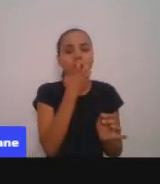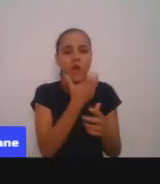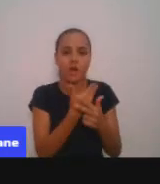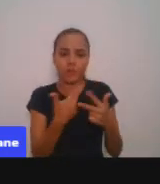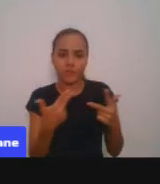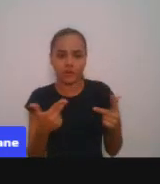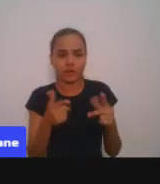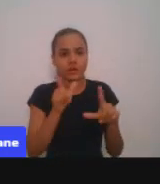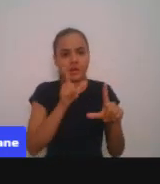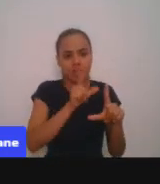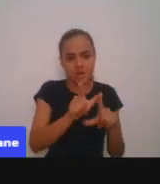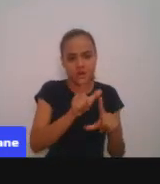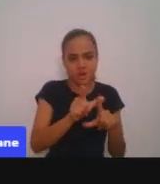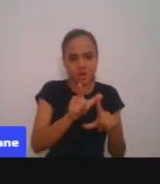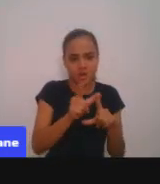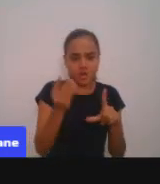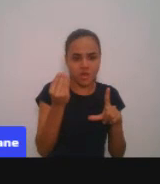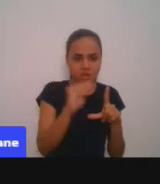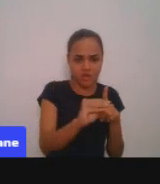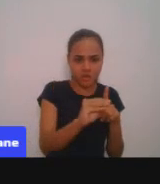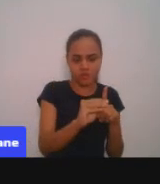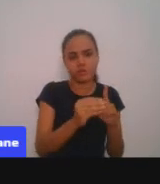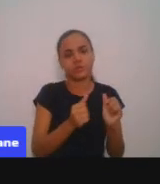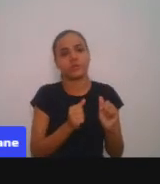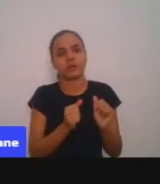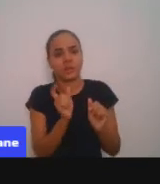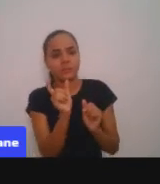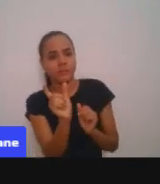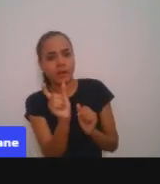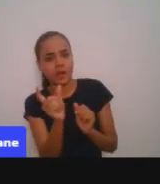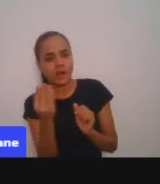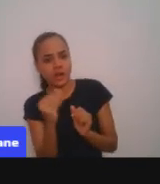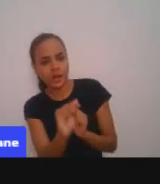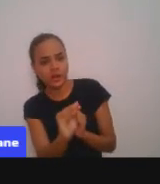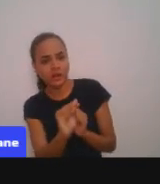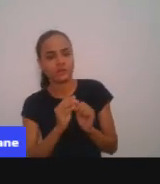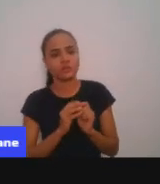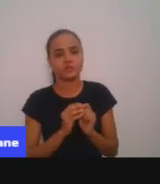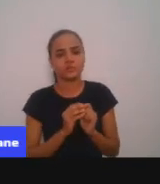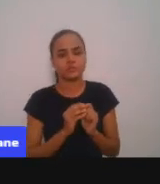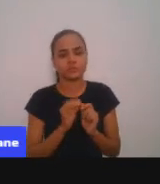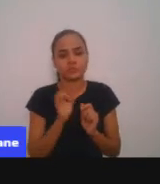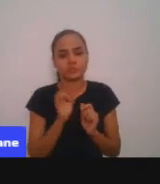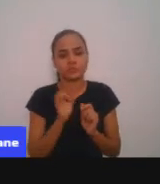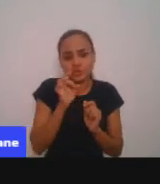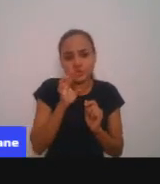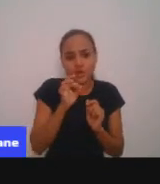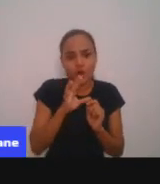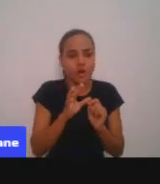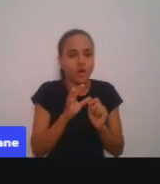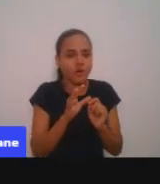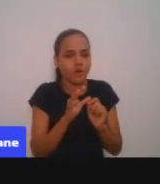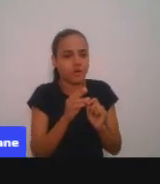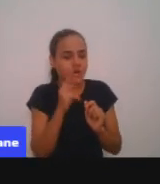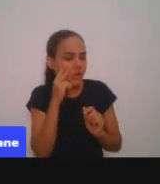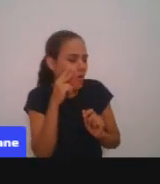o que você quiser ali, é só você pegar e seguir os passos ali que você consegue colocar dentro da